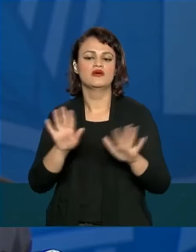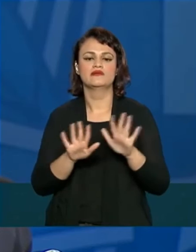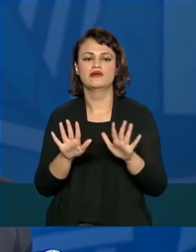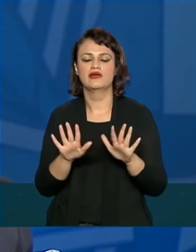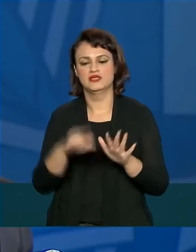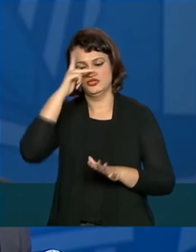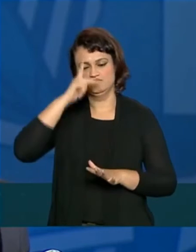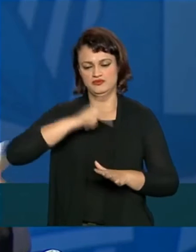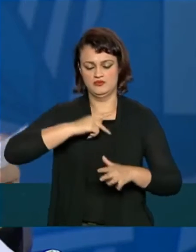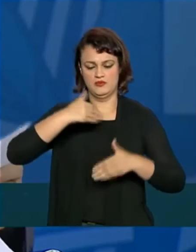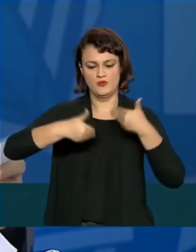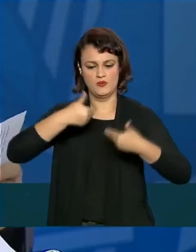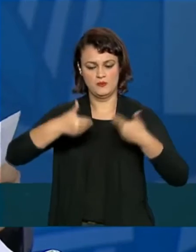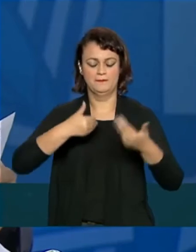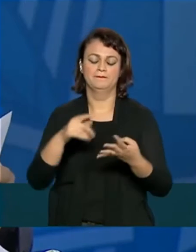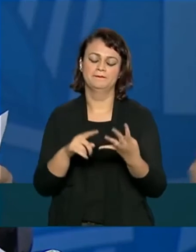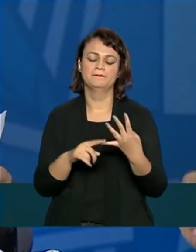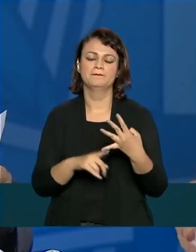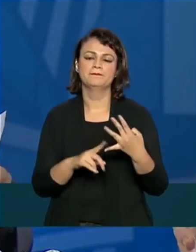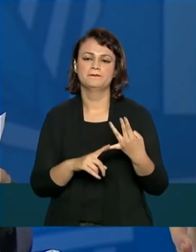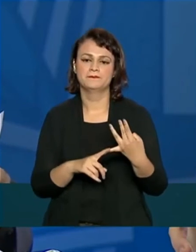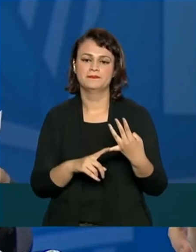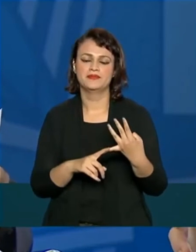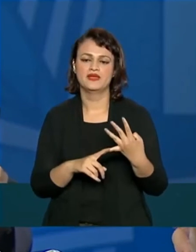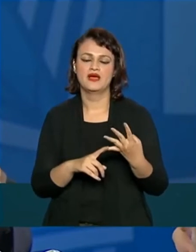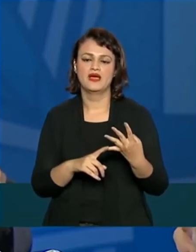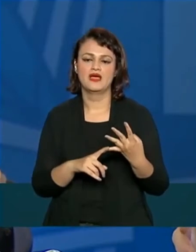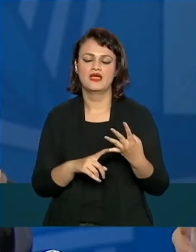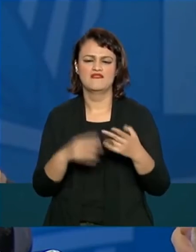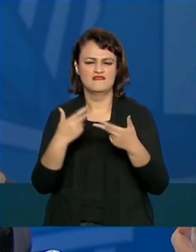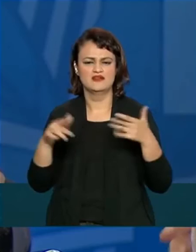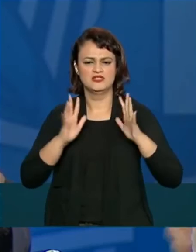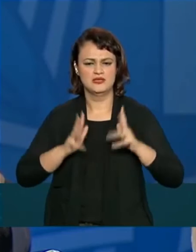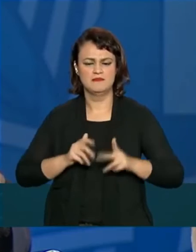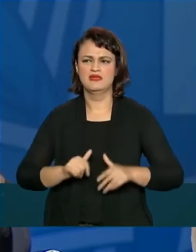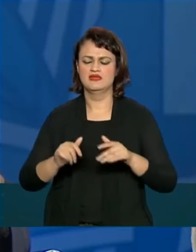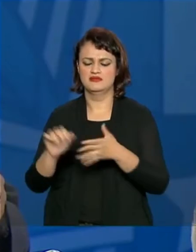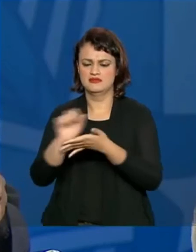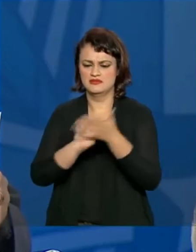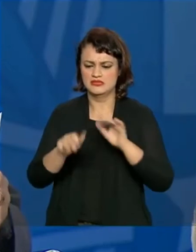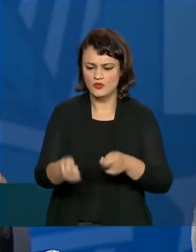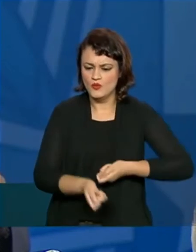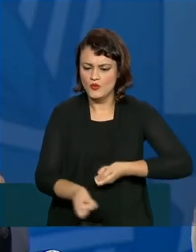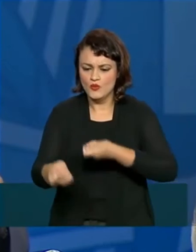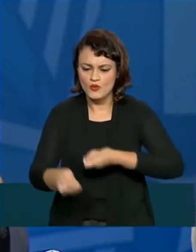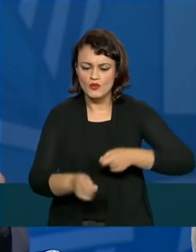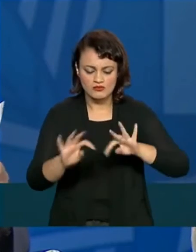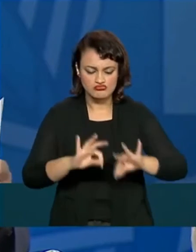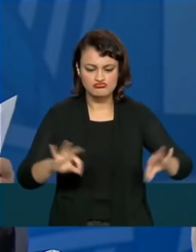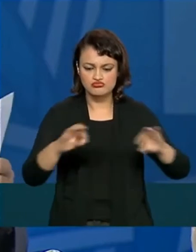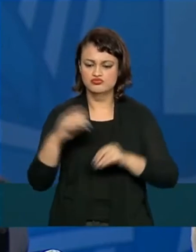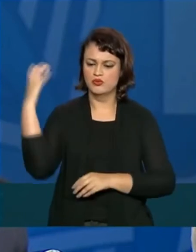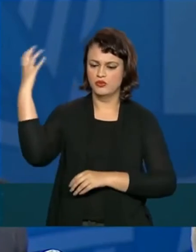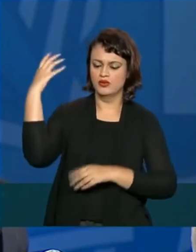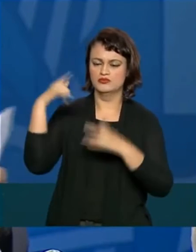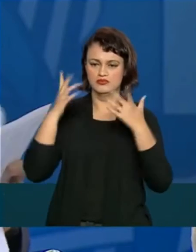adotados individualmente pela população, medidas de higiene, ventilação, limpeza e desinfecção a serem adotadas individualmente por